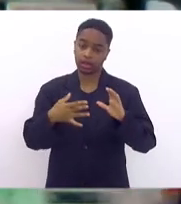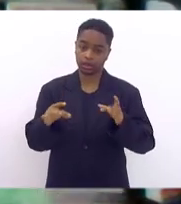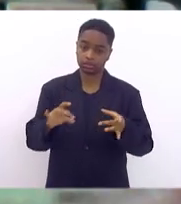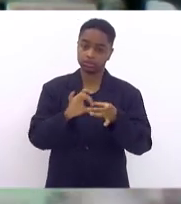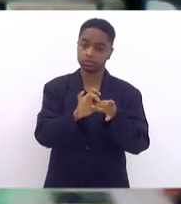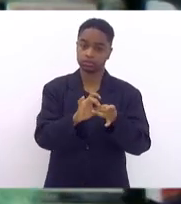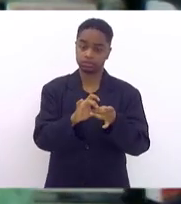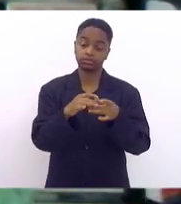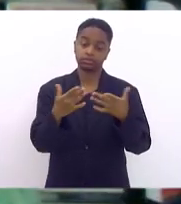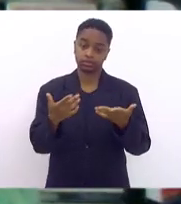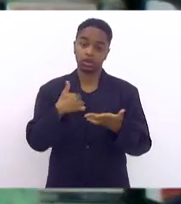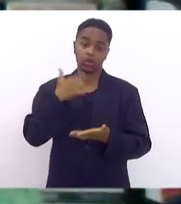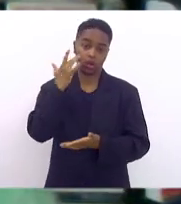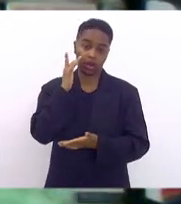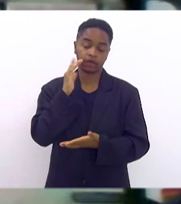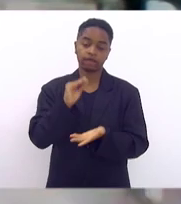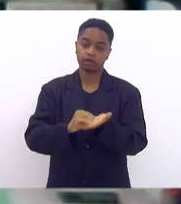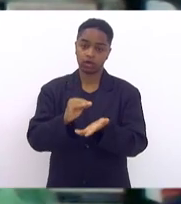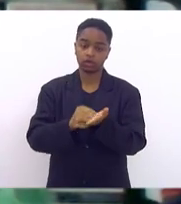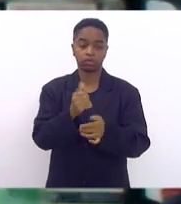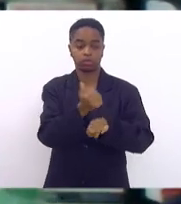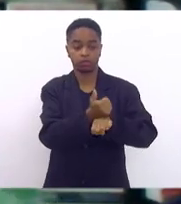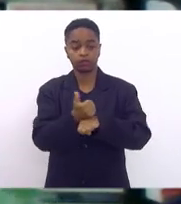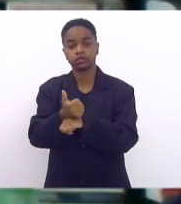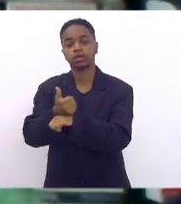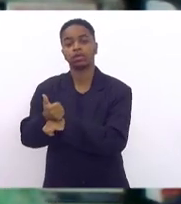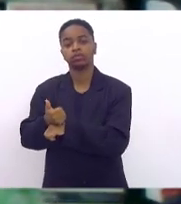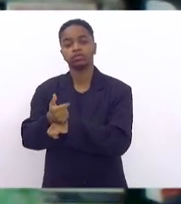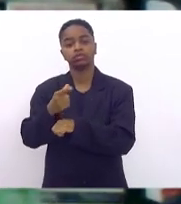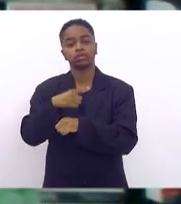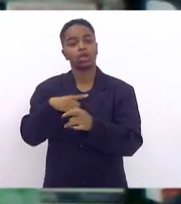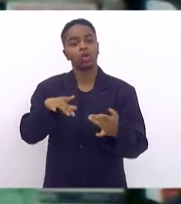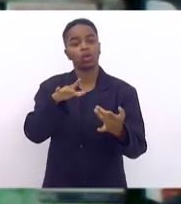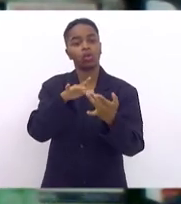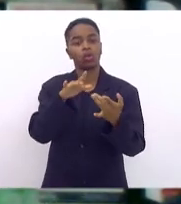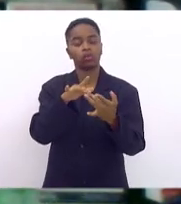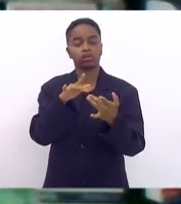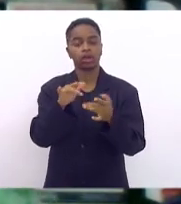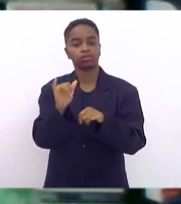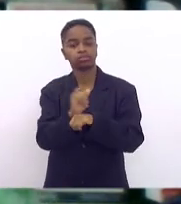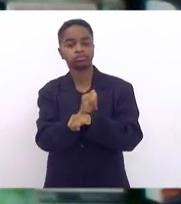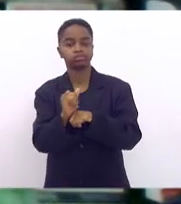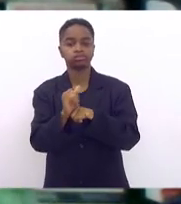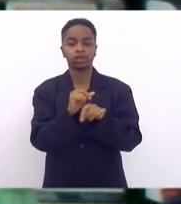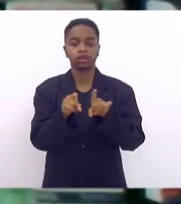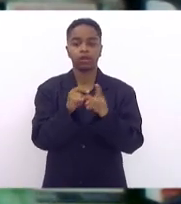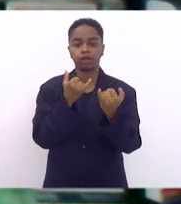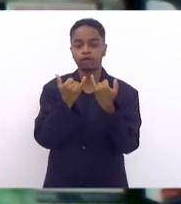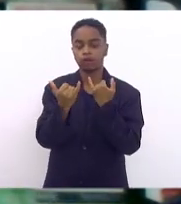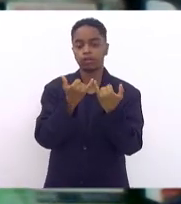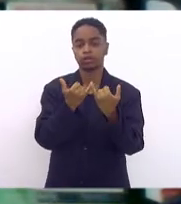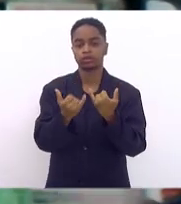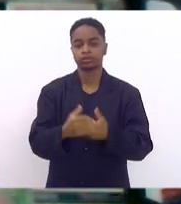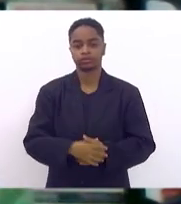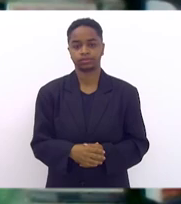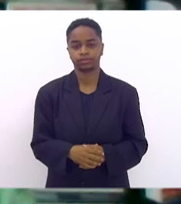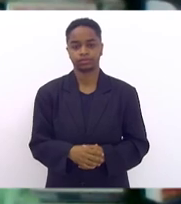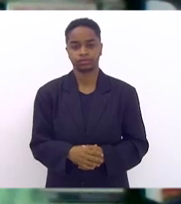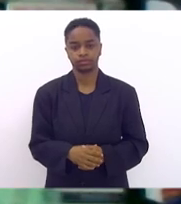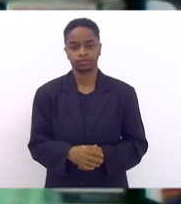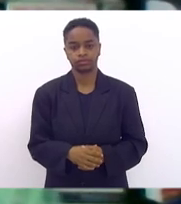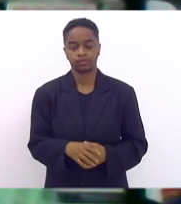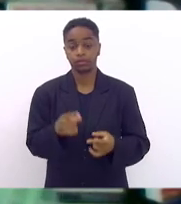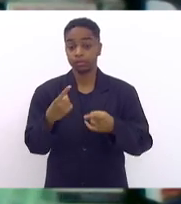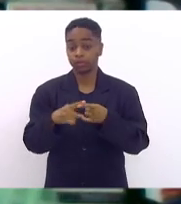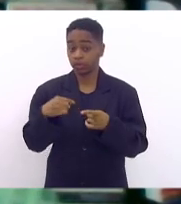E eu acho que aí falta isso para os nossos profissionais de uma forma geral, esse tipo de informação, tá? De que a gente está